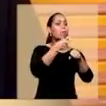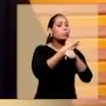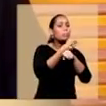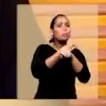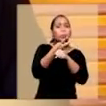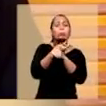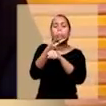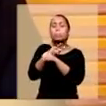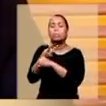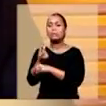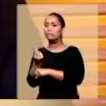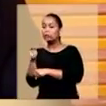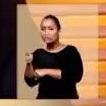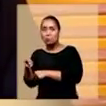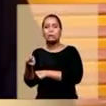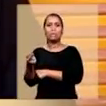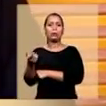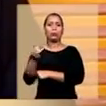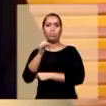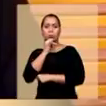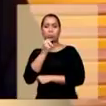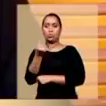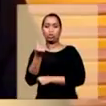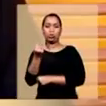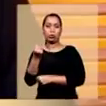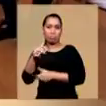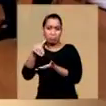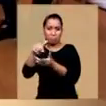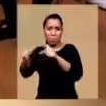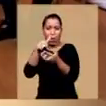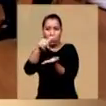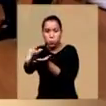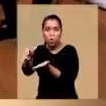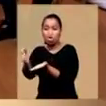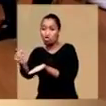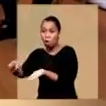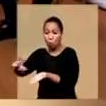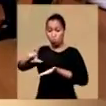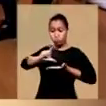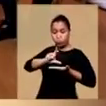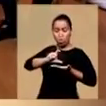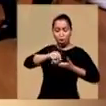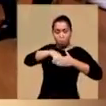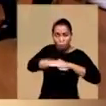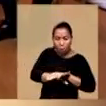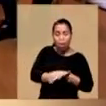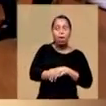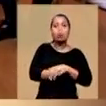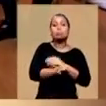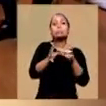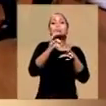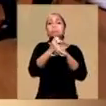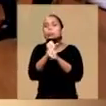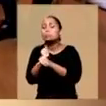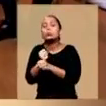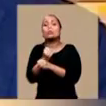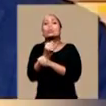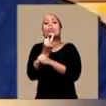Então ela vai saber que aquele dinheiro, aquele acerto do final do final do trabalho, quanto tempo aquilo tem que durar na mão dela? Tá